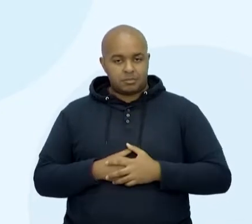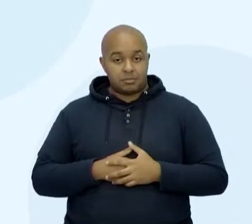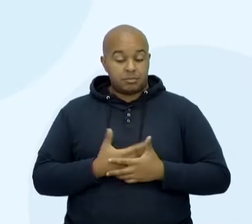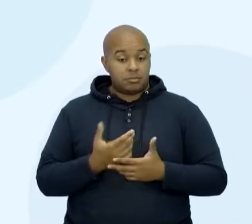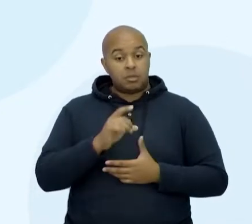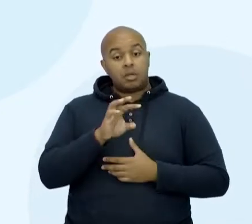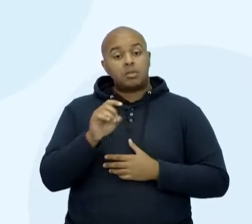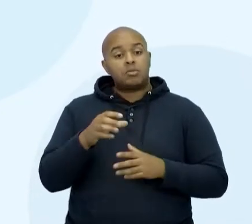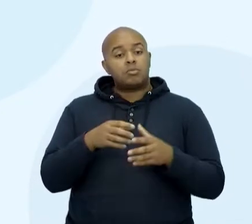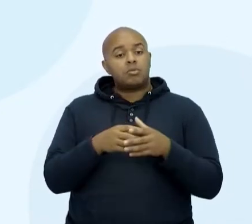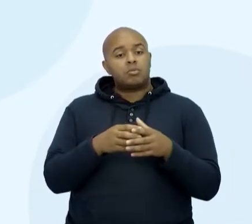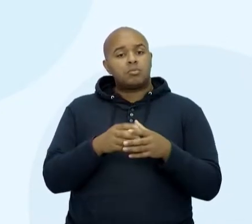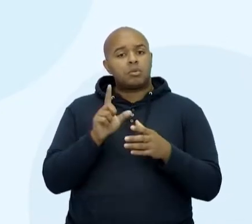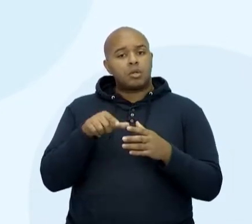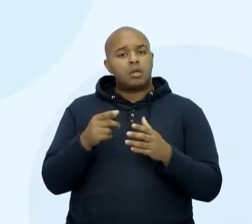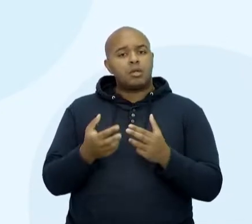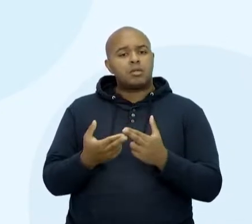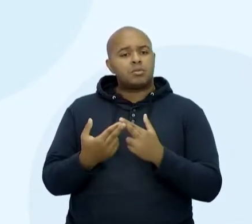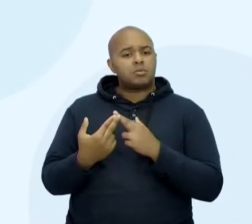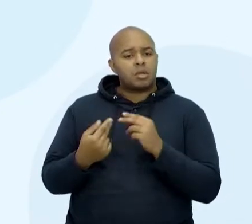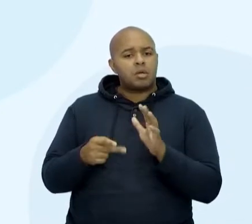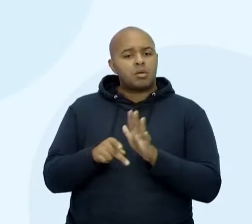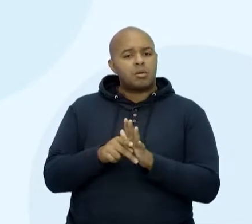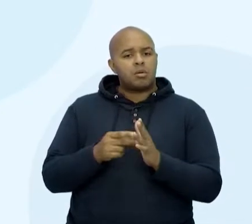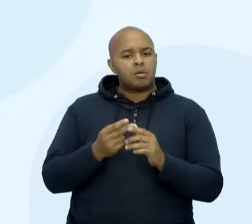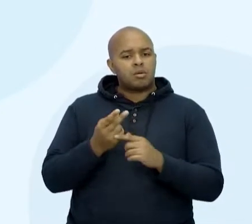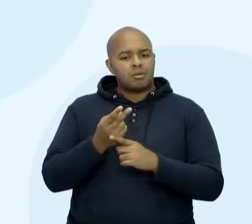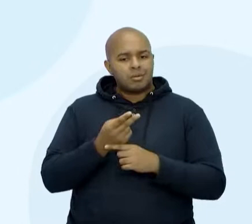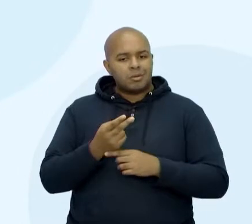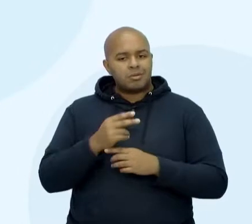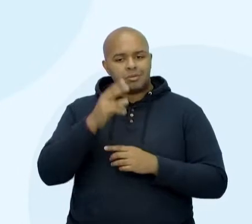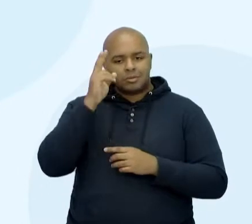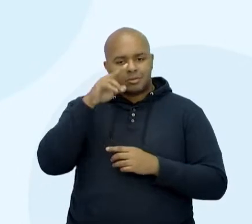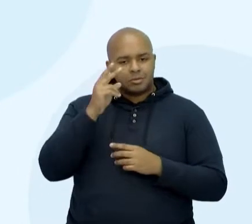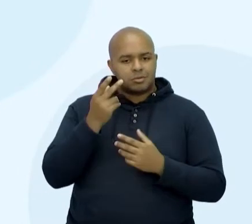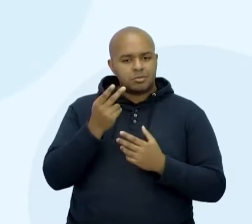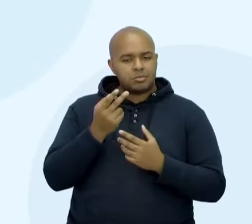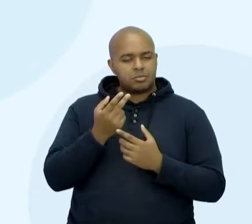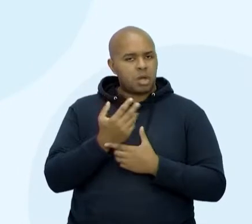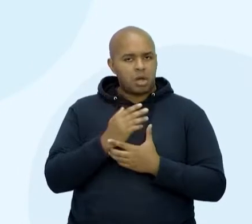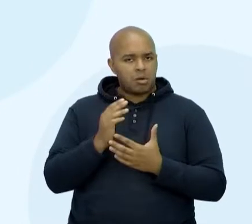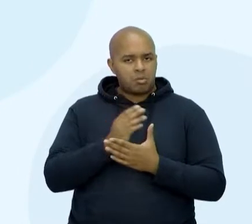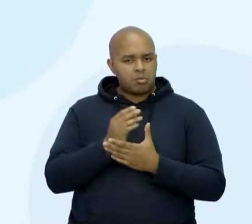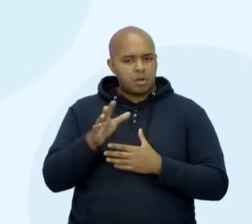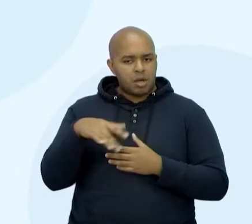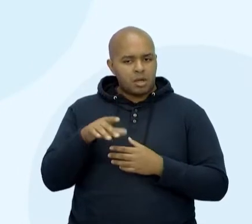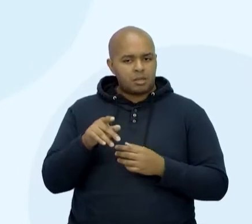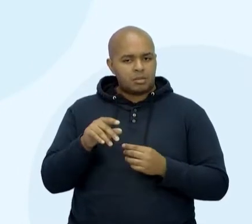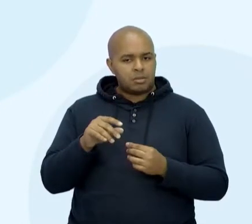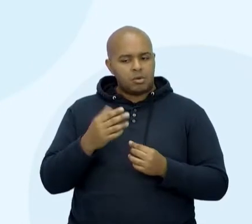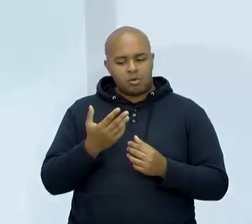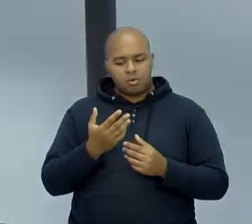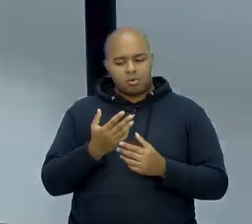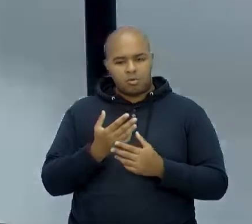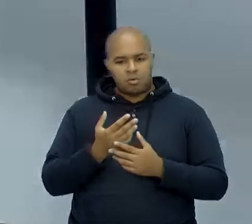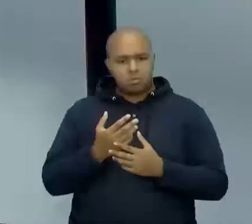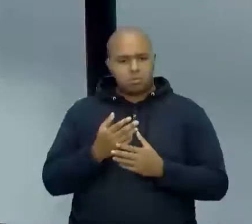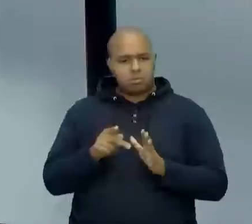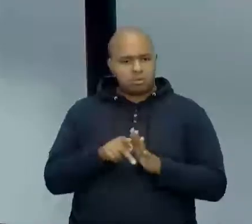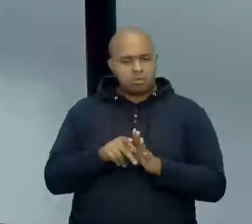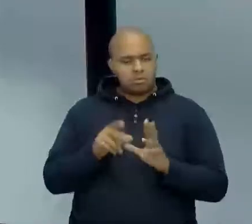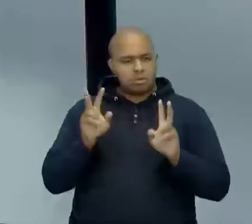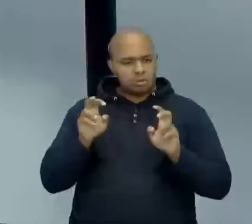Então, cada grupo vai ficar responsável por investigar uma parte aí